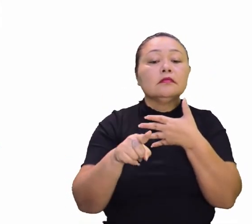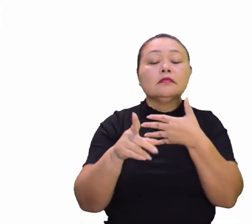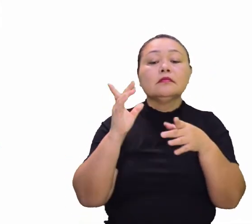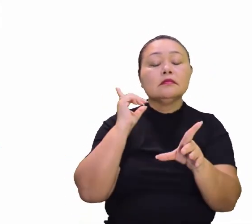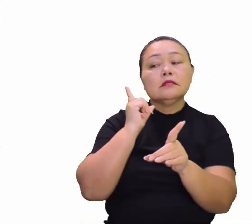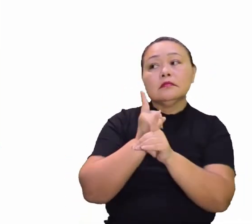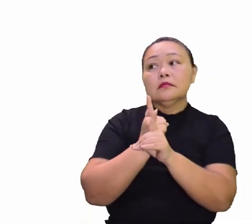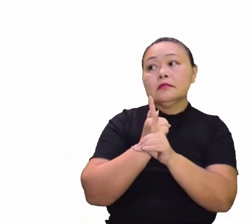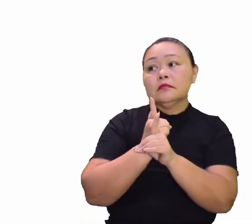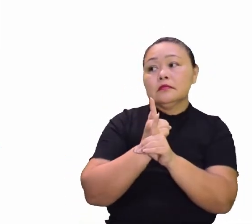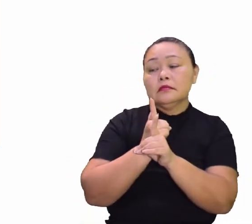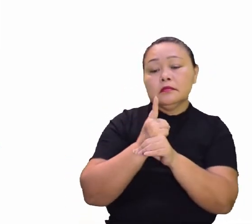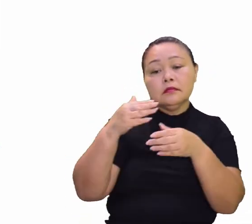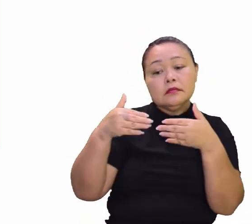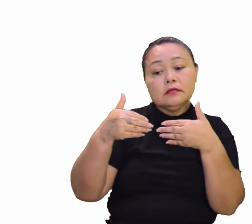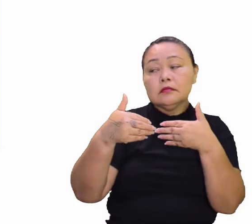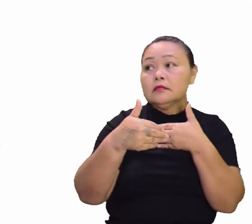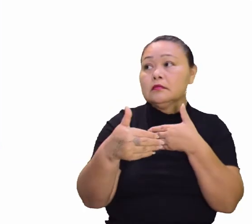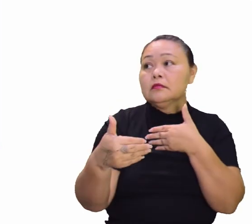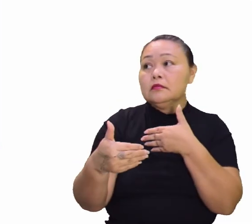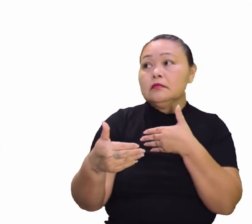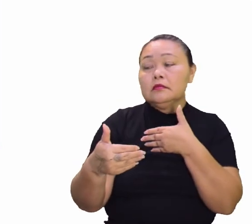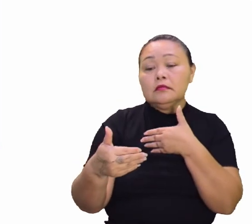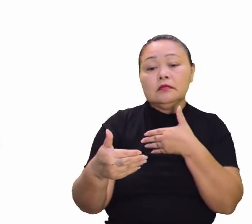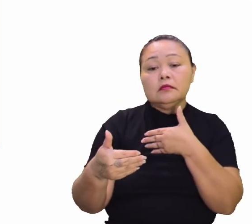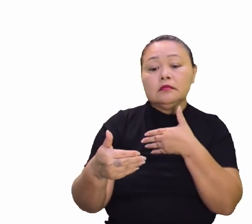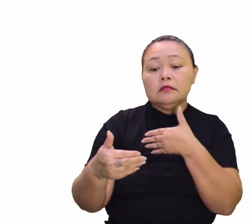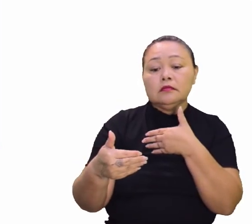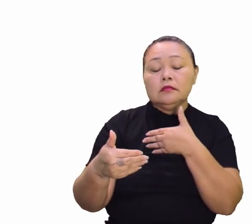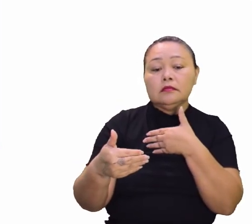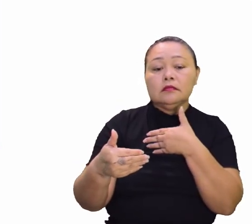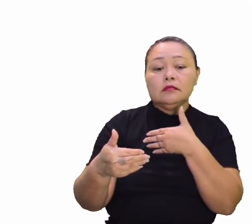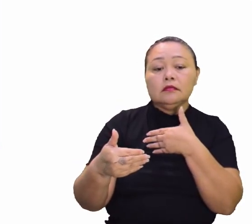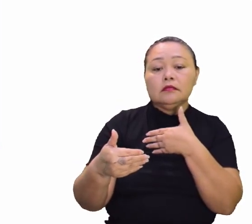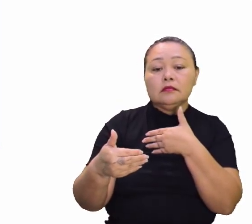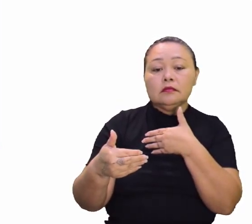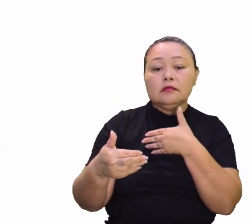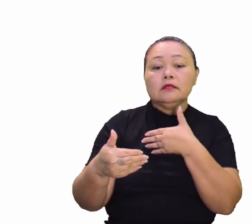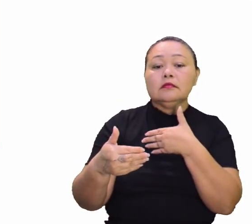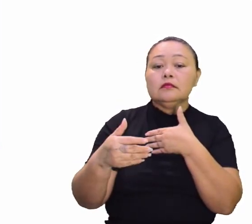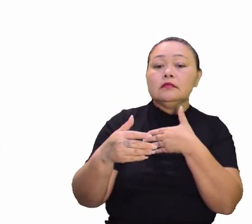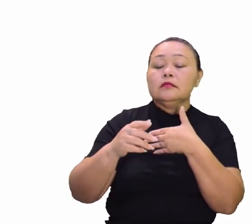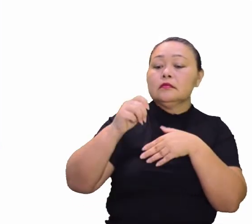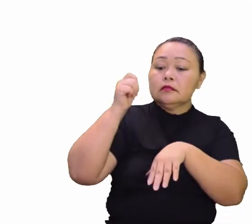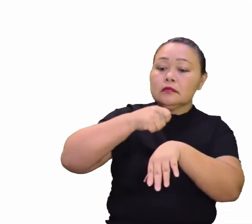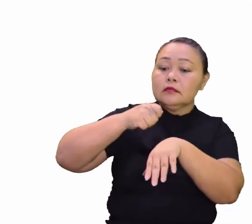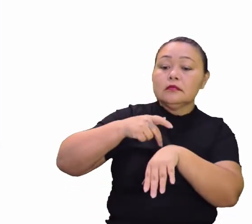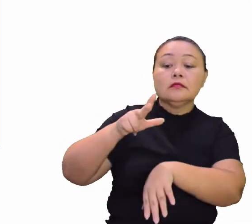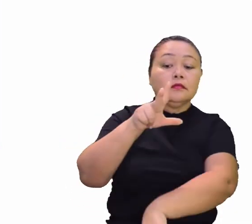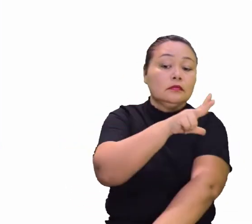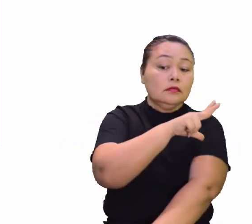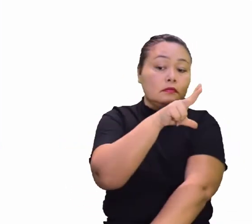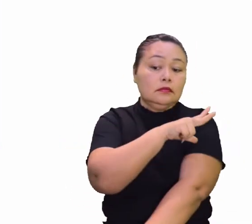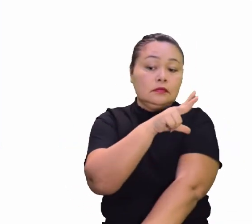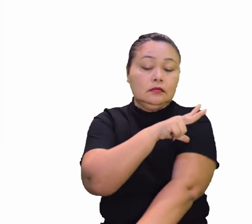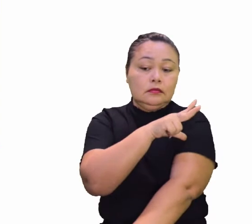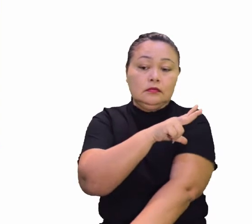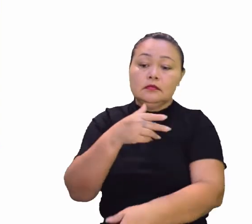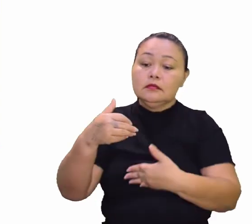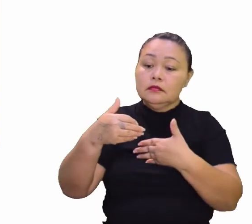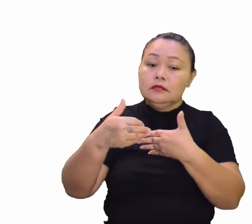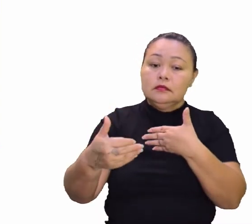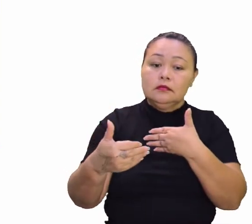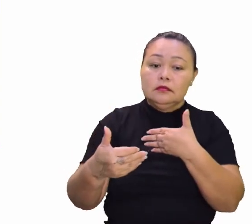estão localizadas as nascentes, professor, do Rio Machado em Vilhena. E as